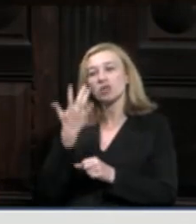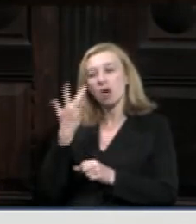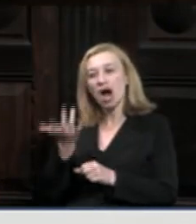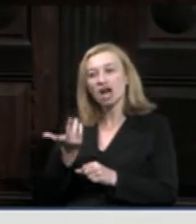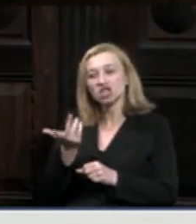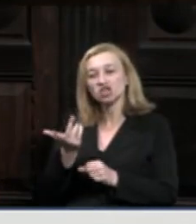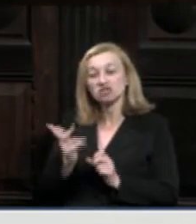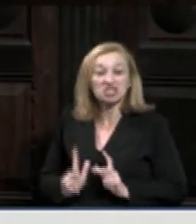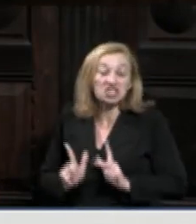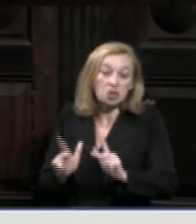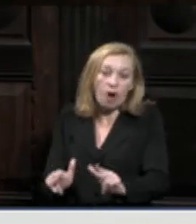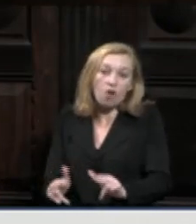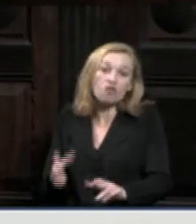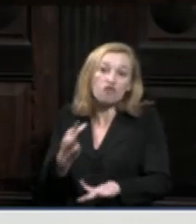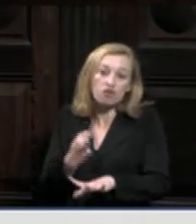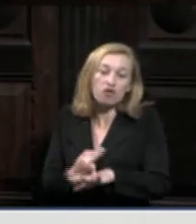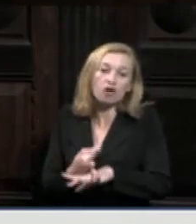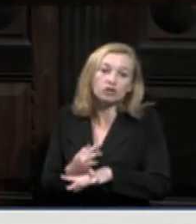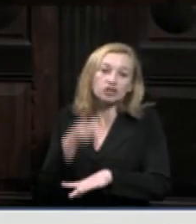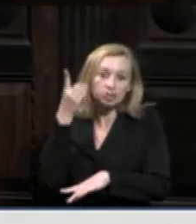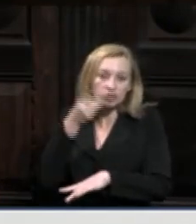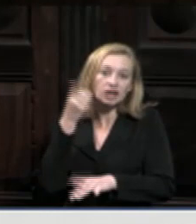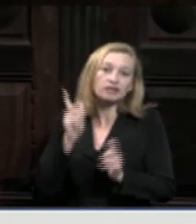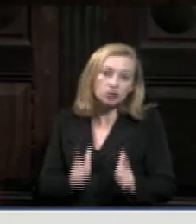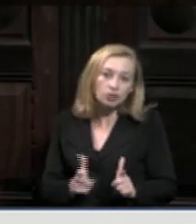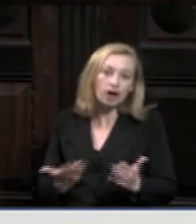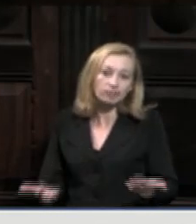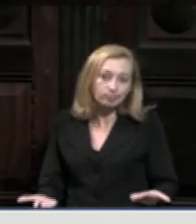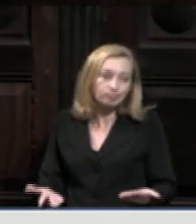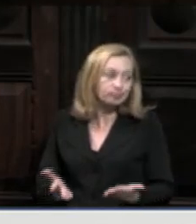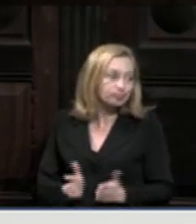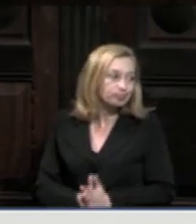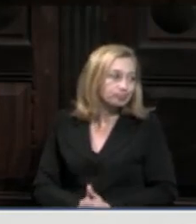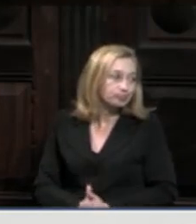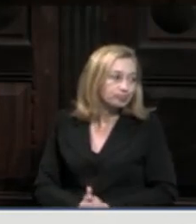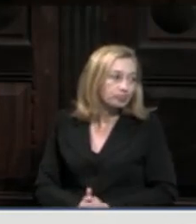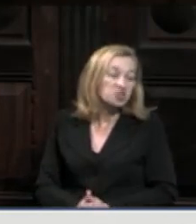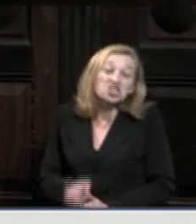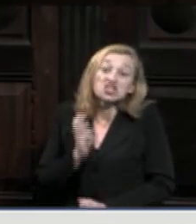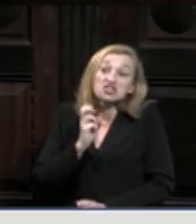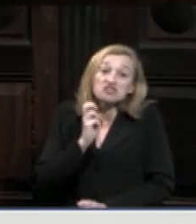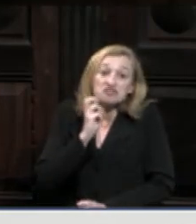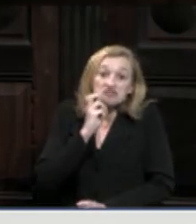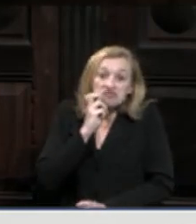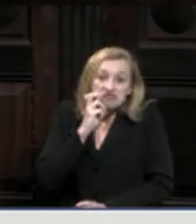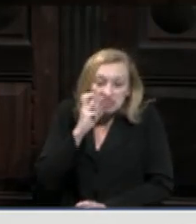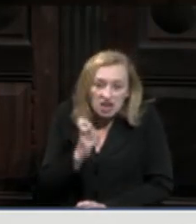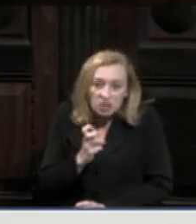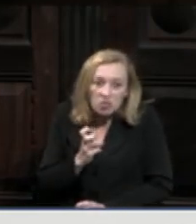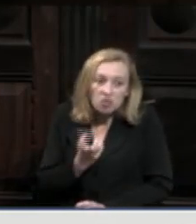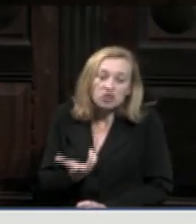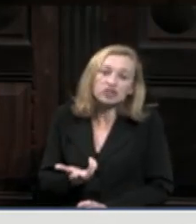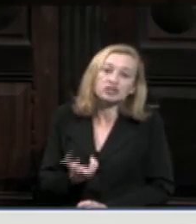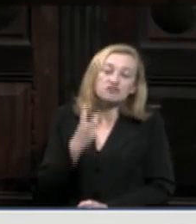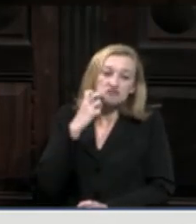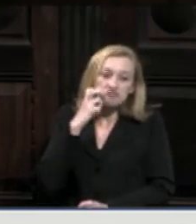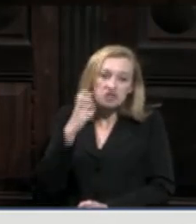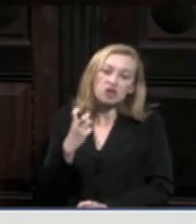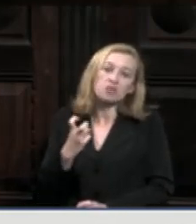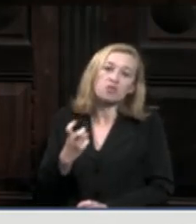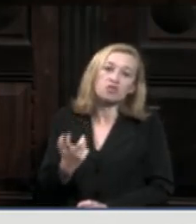um procedimento usual. É usual, mas vergonhoso.